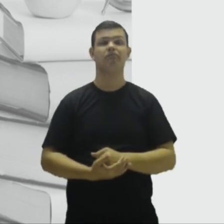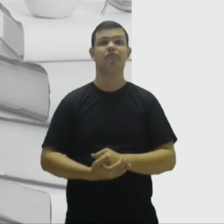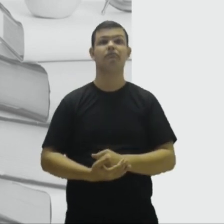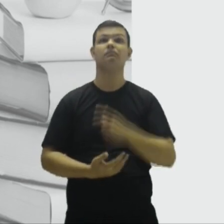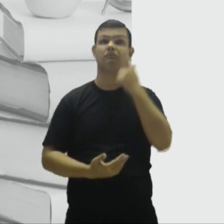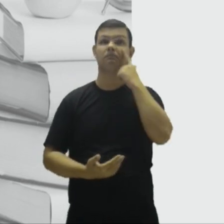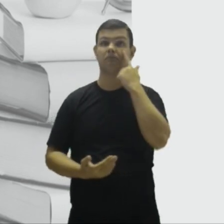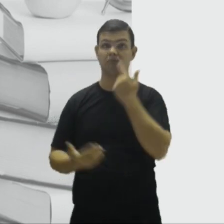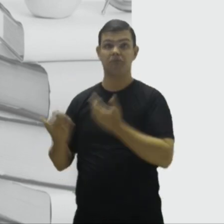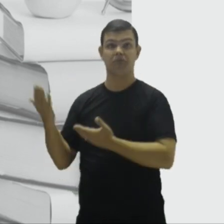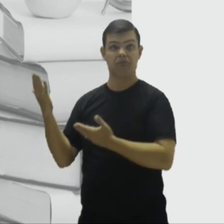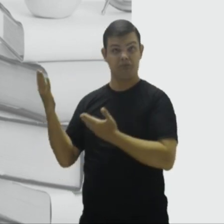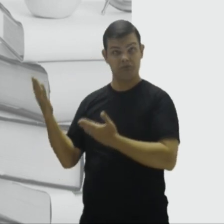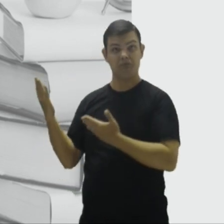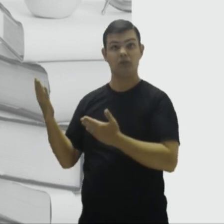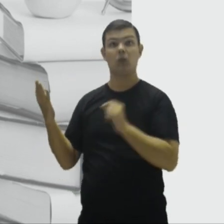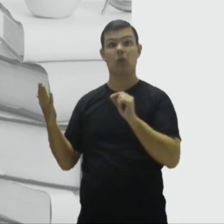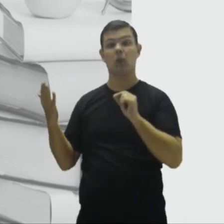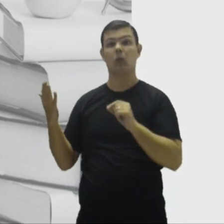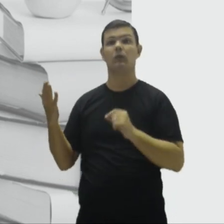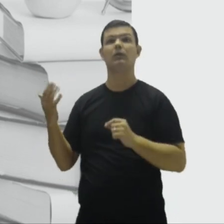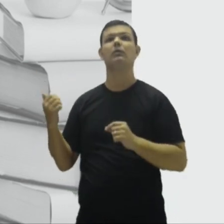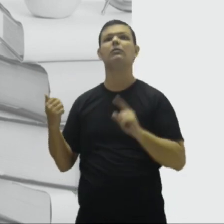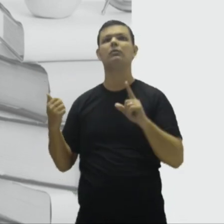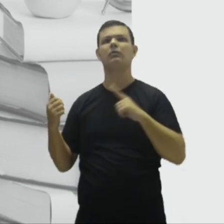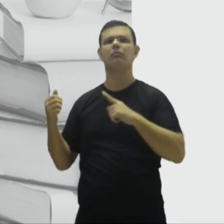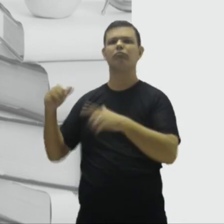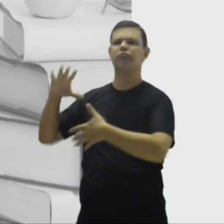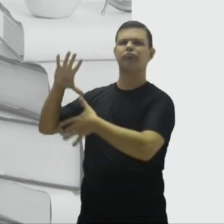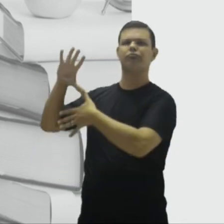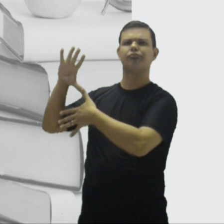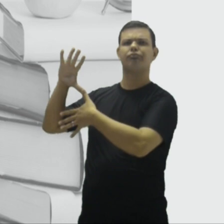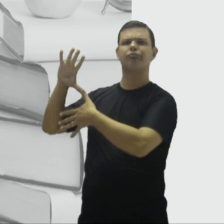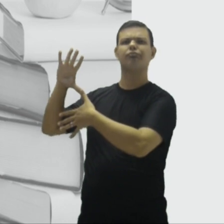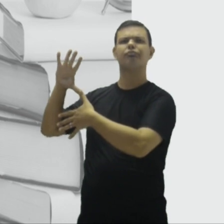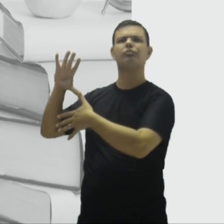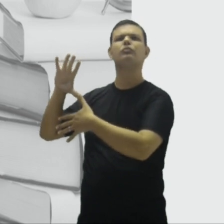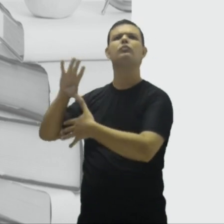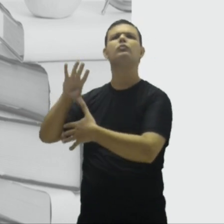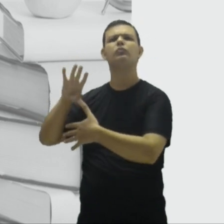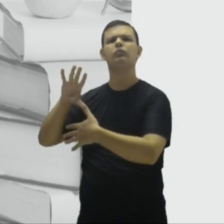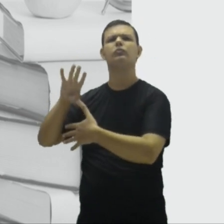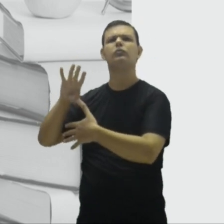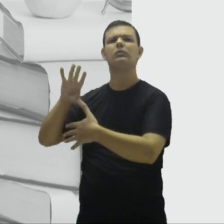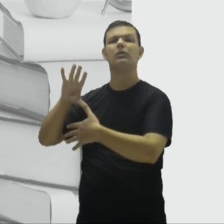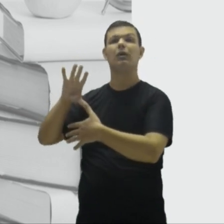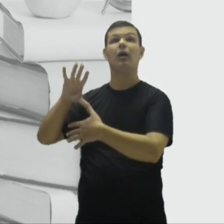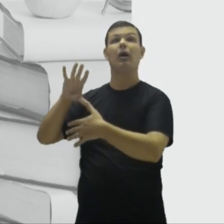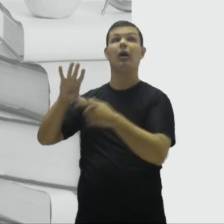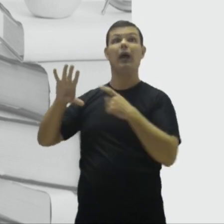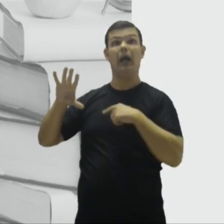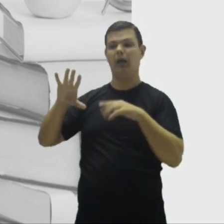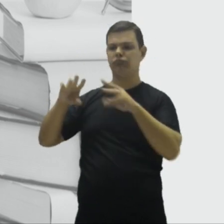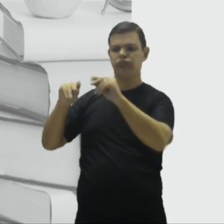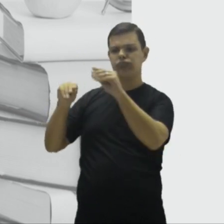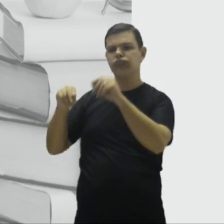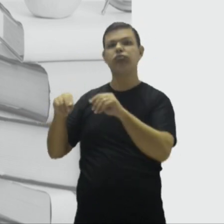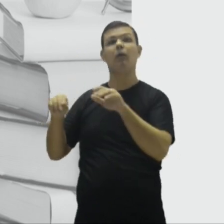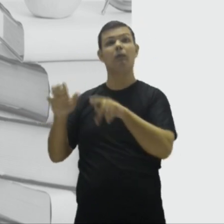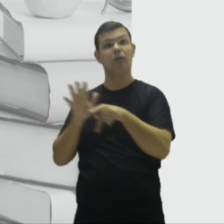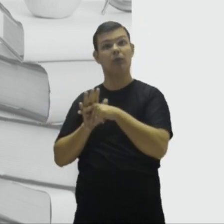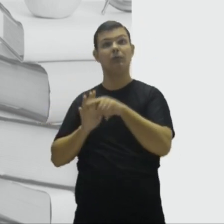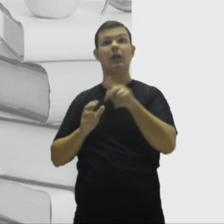mim. Olha aqui para o quadro no slide. Você vai ver esse mapa, tá? Que fala sobre as terras indígenas no